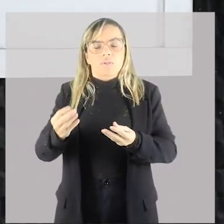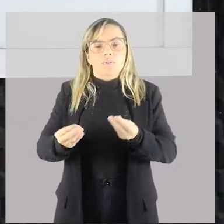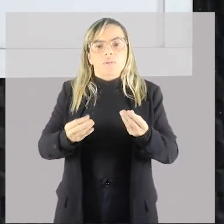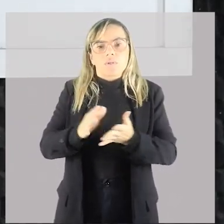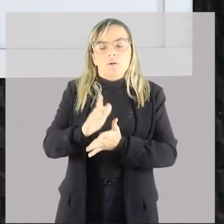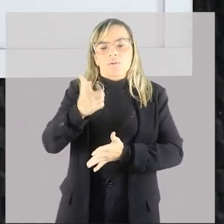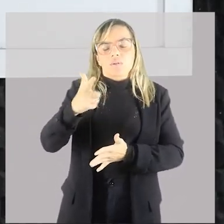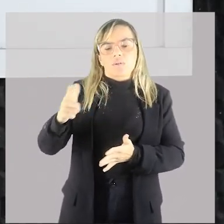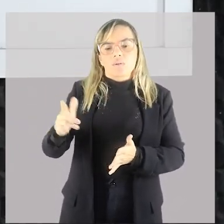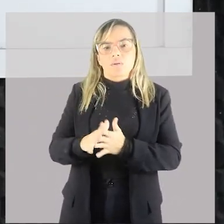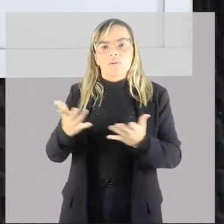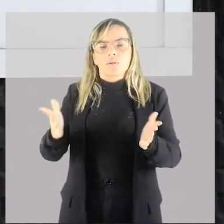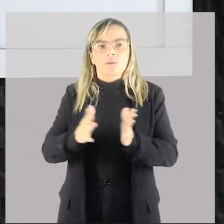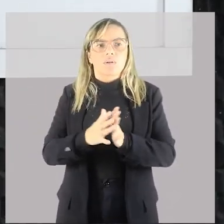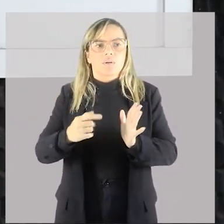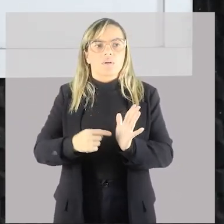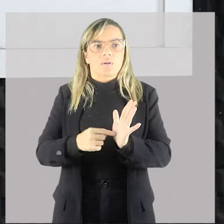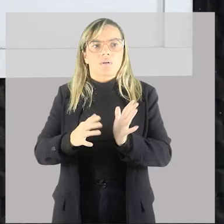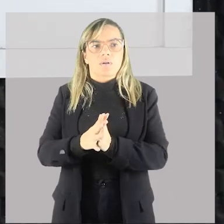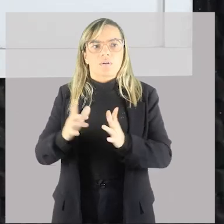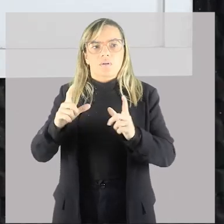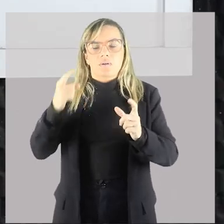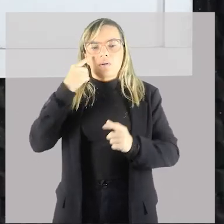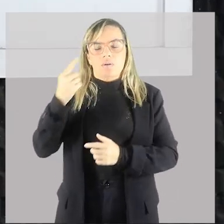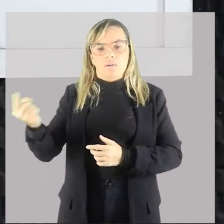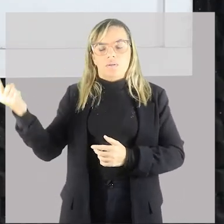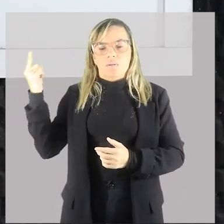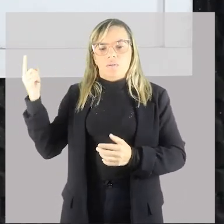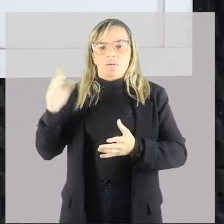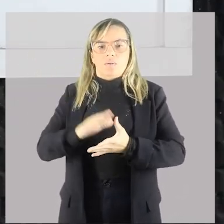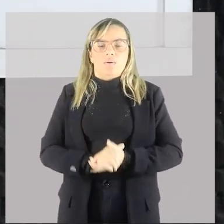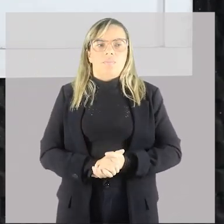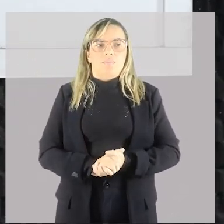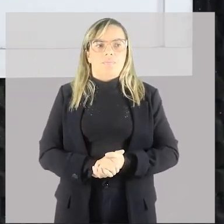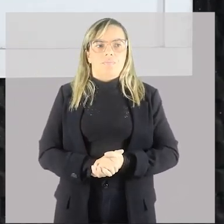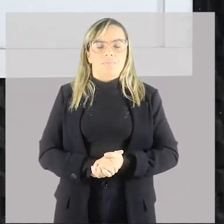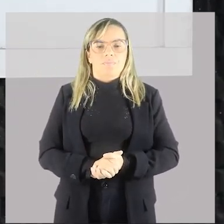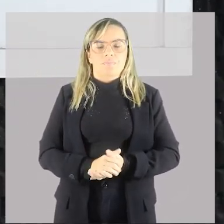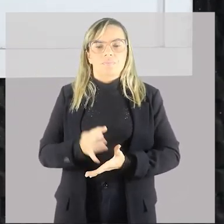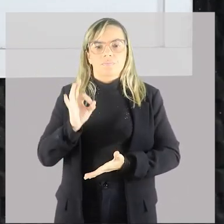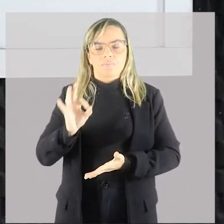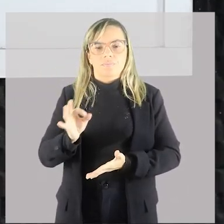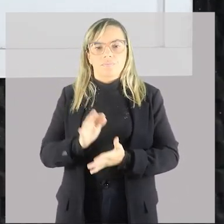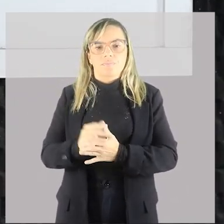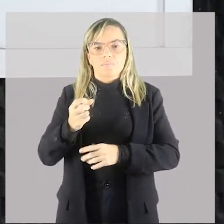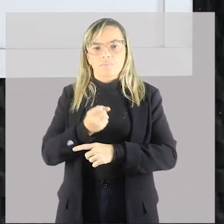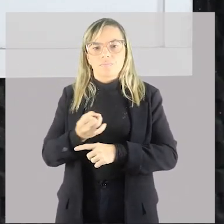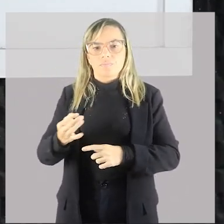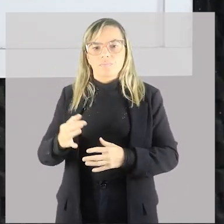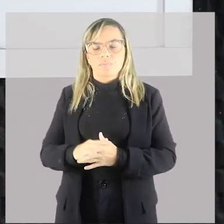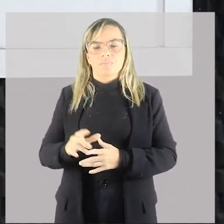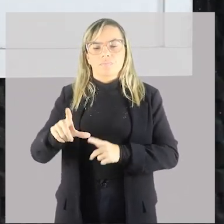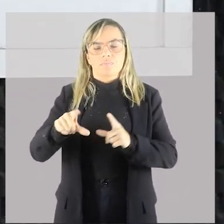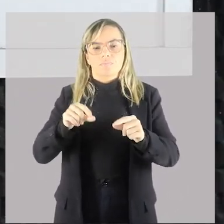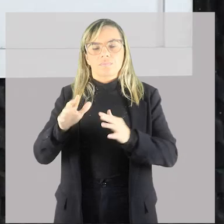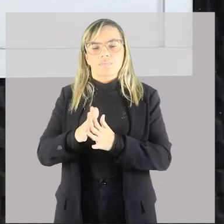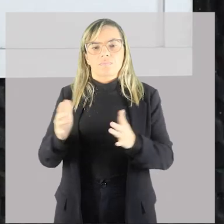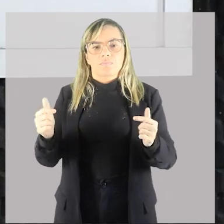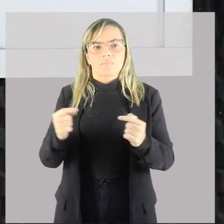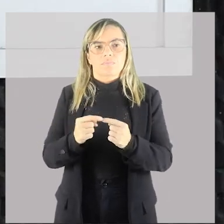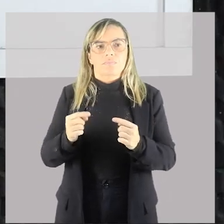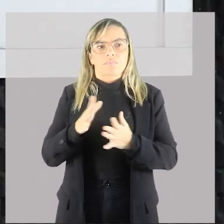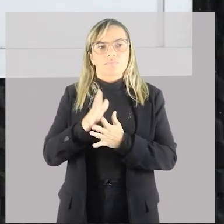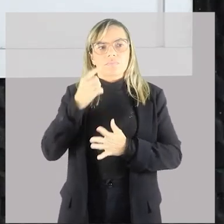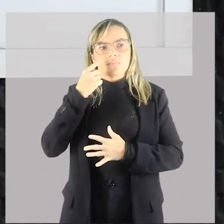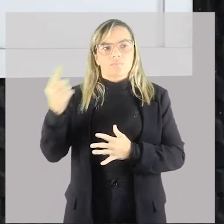demonstrar essa fórmula, né? Mas essa aqui é a fórmula da combinação, certo? Então, veja bem. Olha, quantas